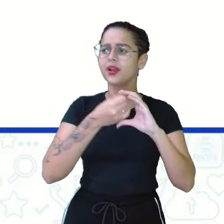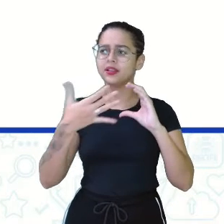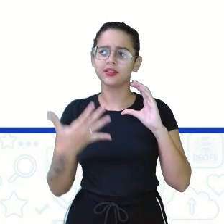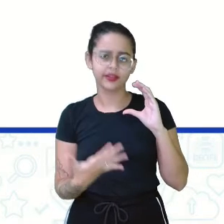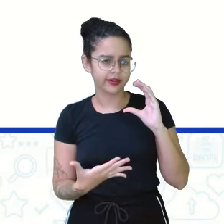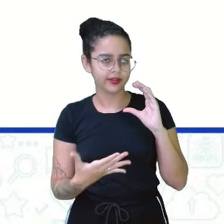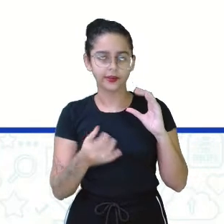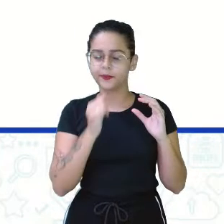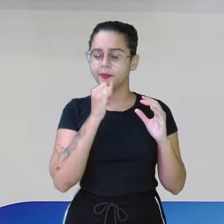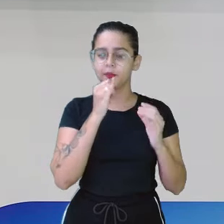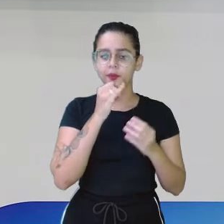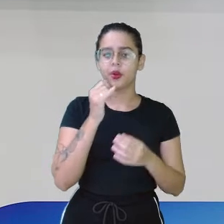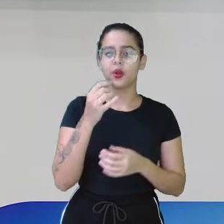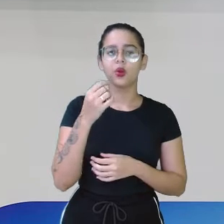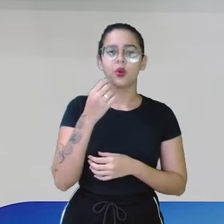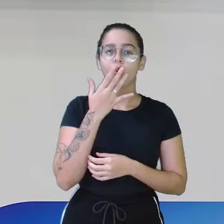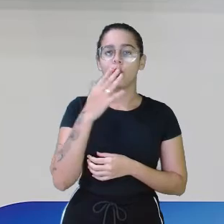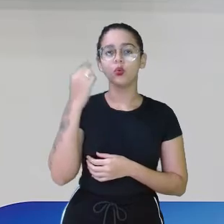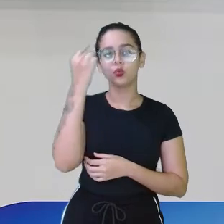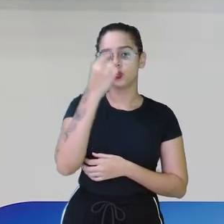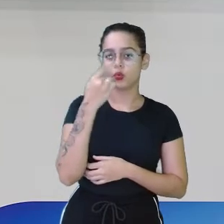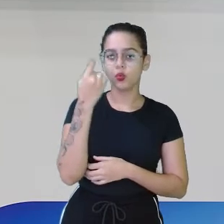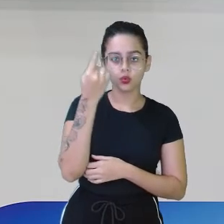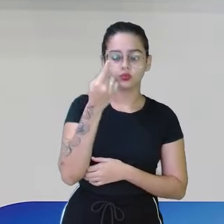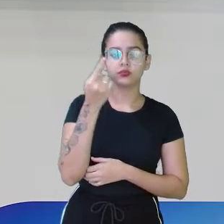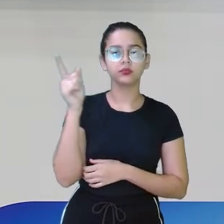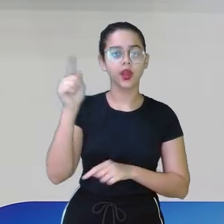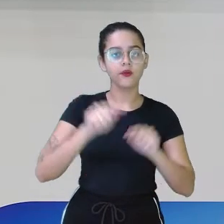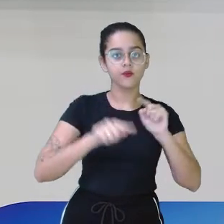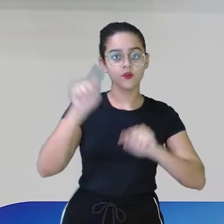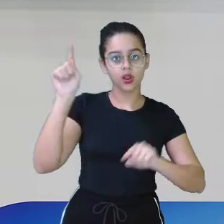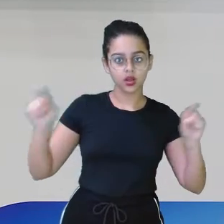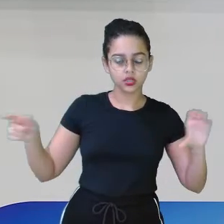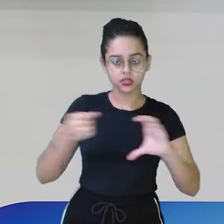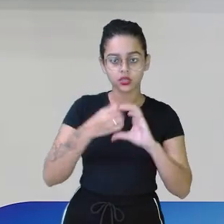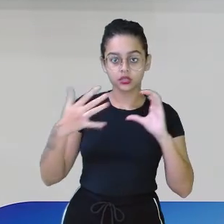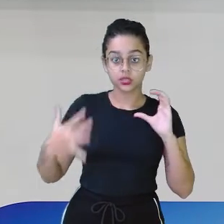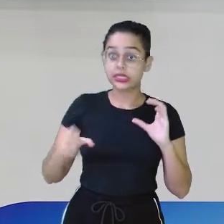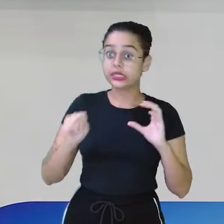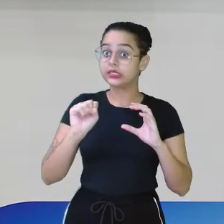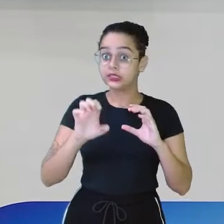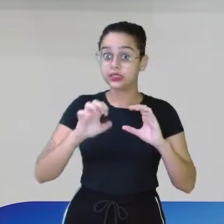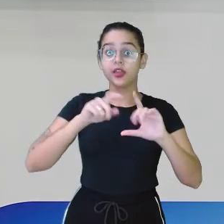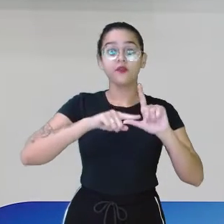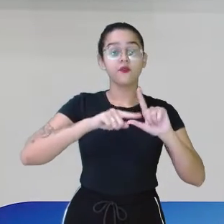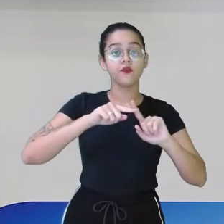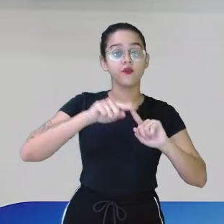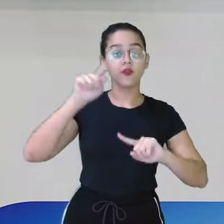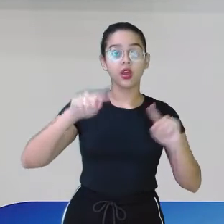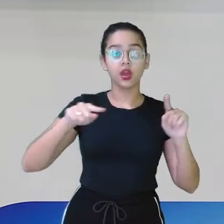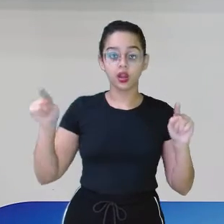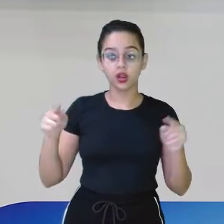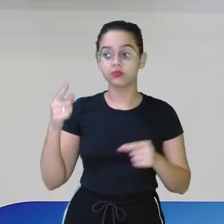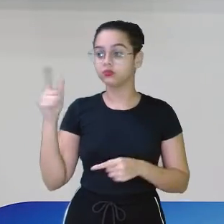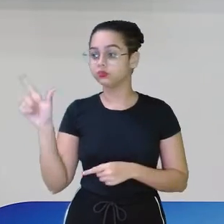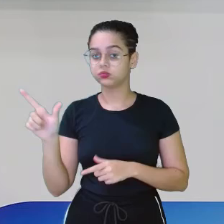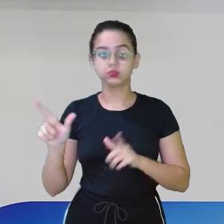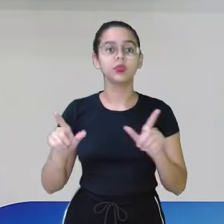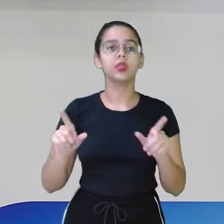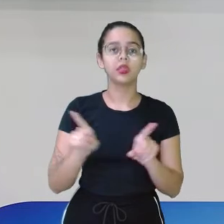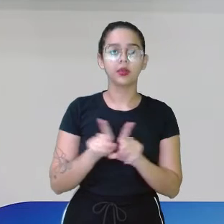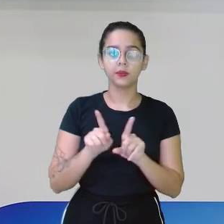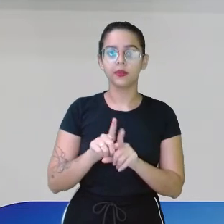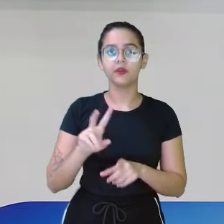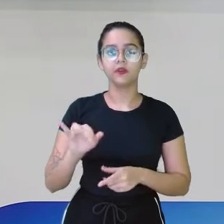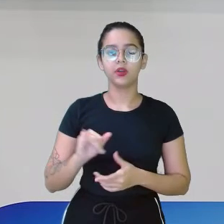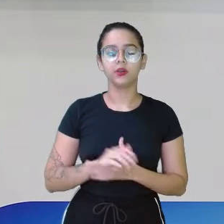ou seja, a cor dos olhos, e nessa variação da característica. Se ela variar, né, em um, o outro também vai acompanhar,